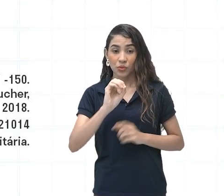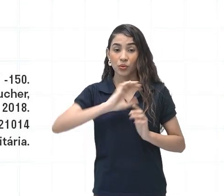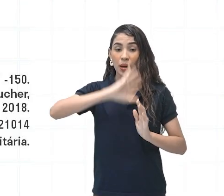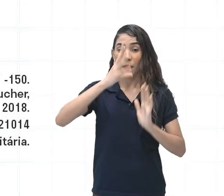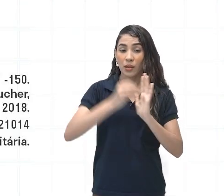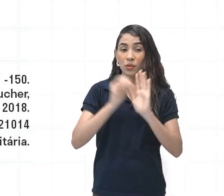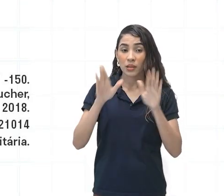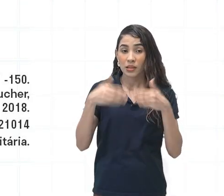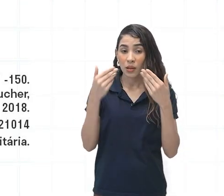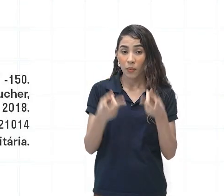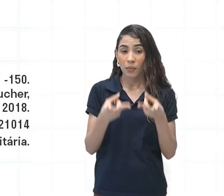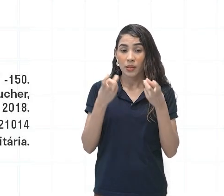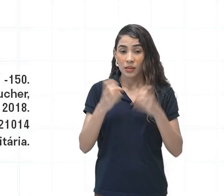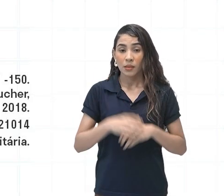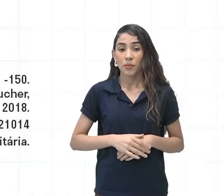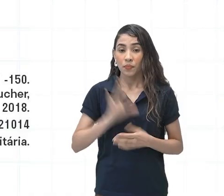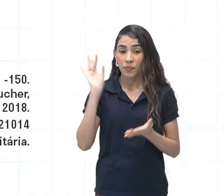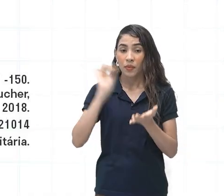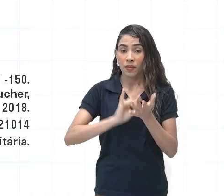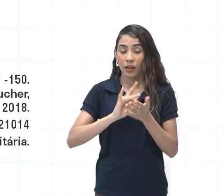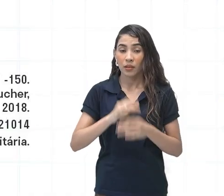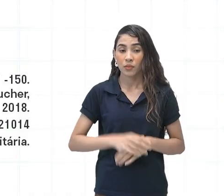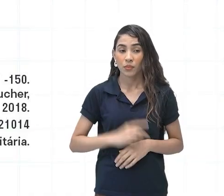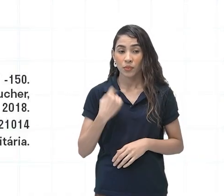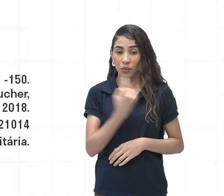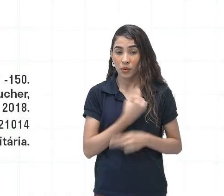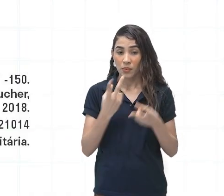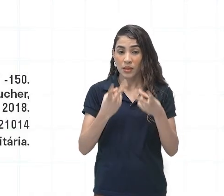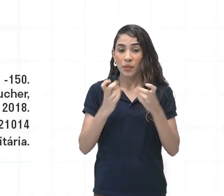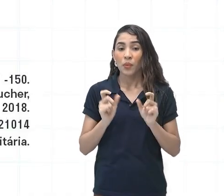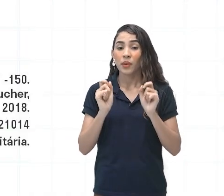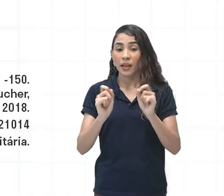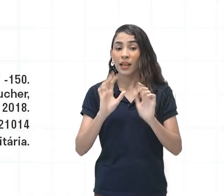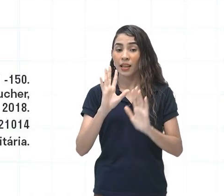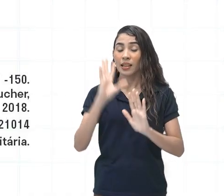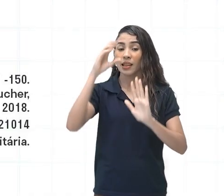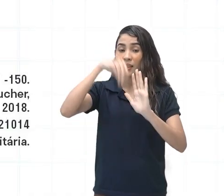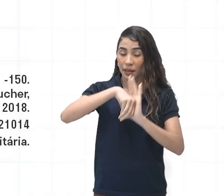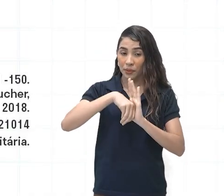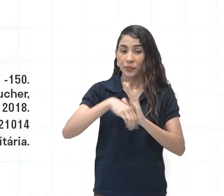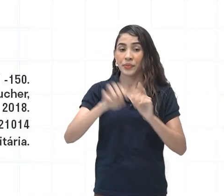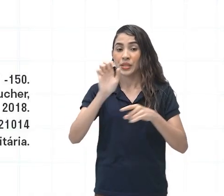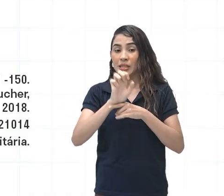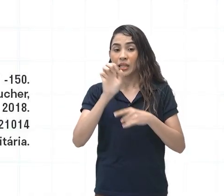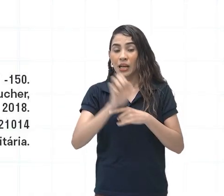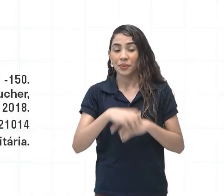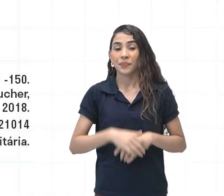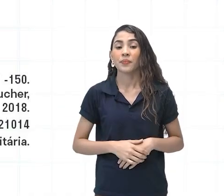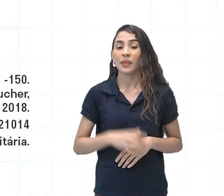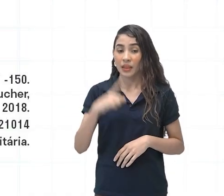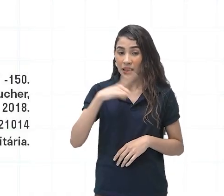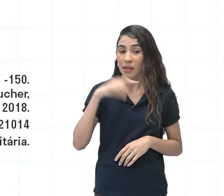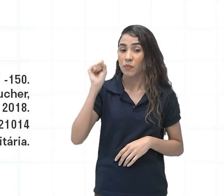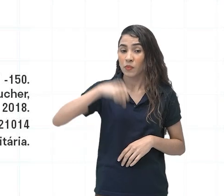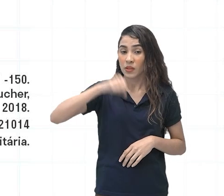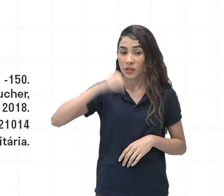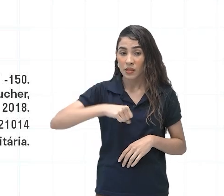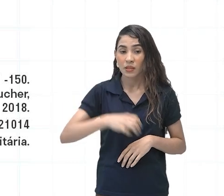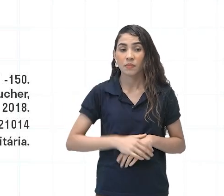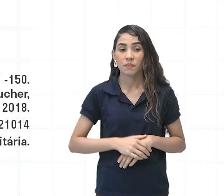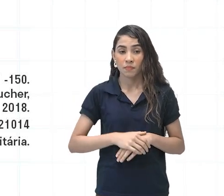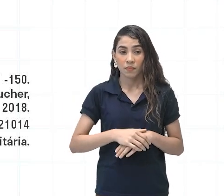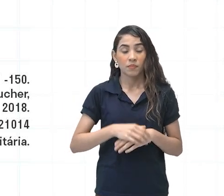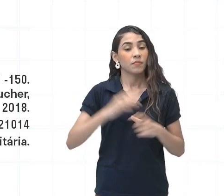percebam que, de fato, o que nós vamos observar é que dentro do nosso próprio estado temos, sim, ocorrências